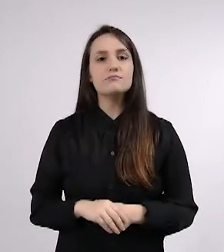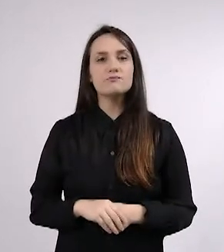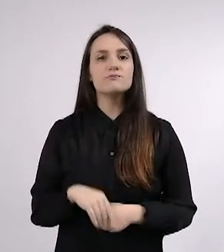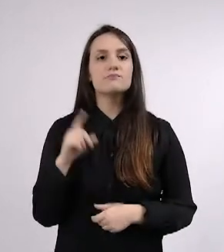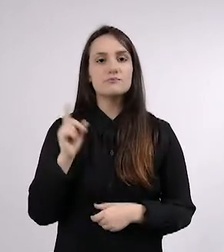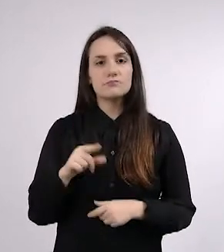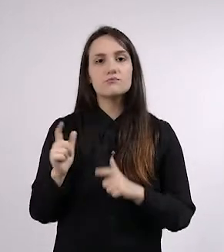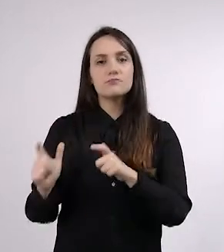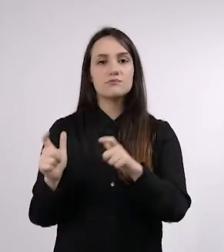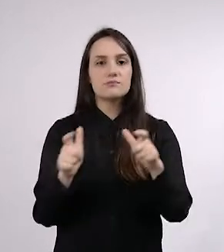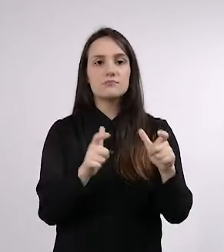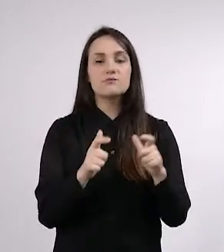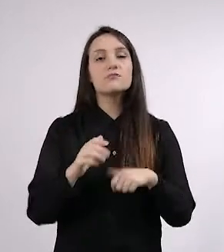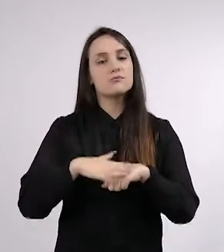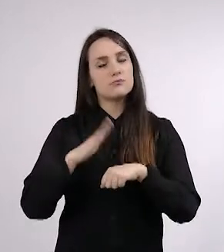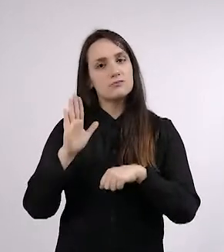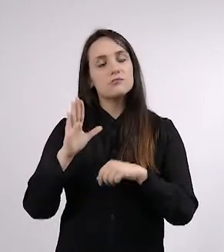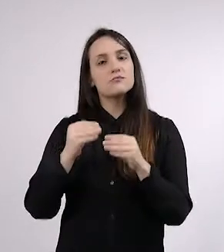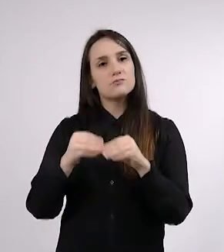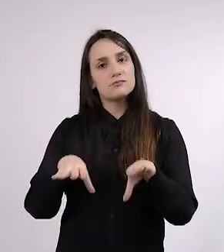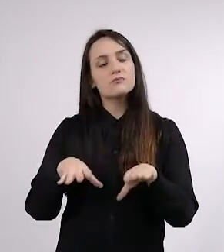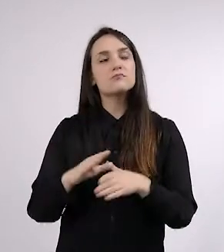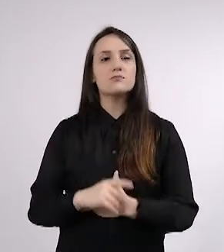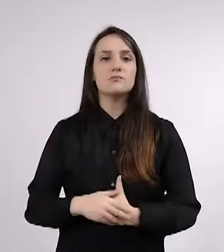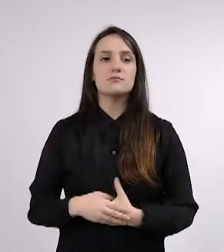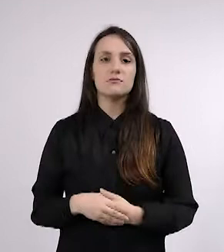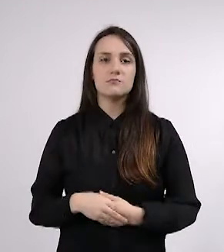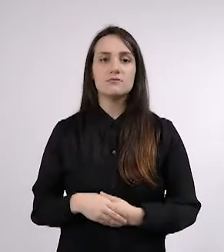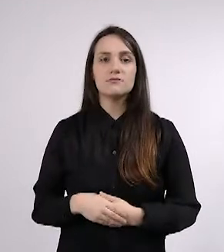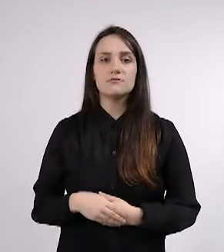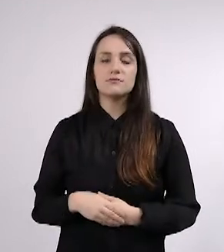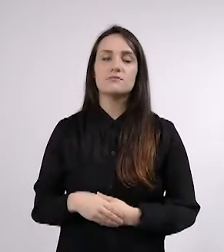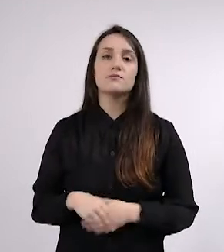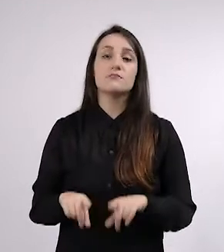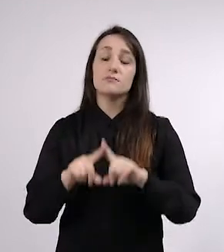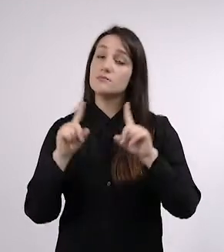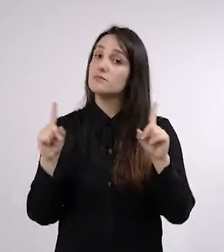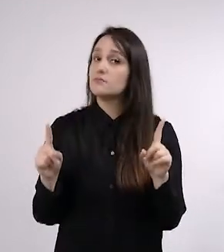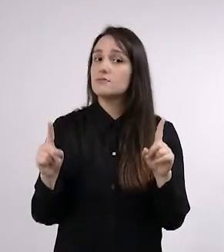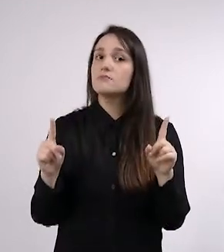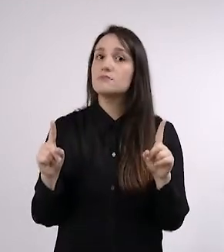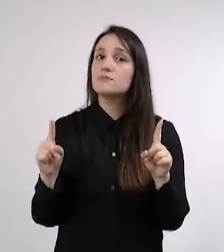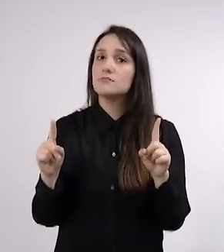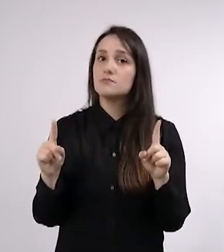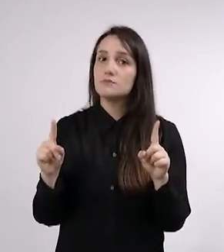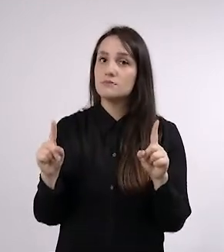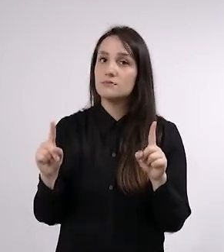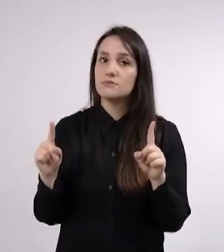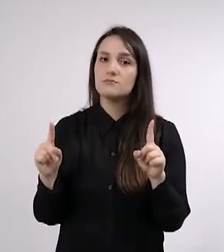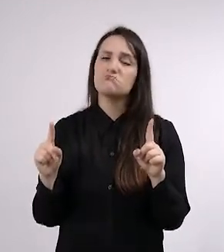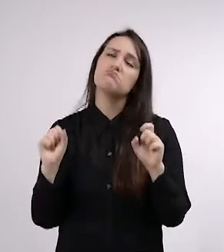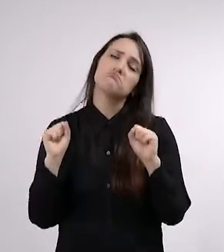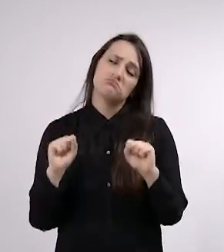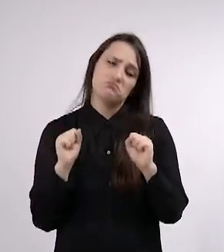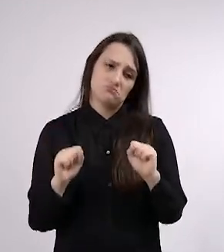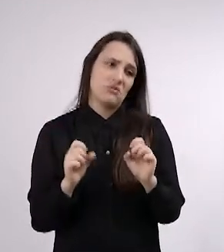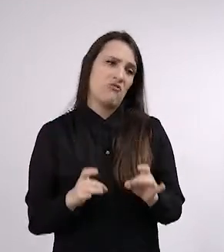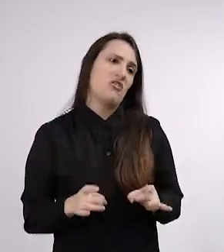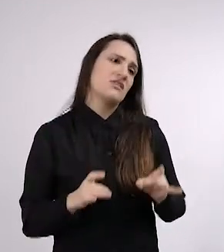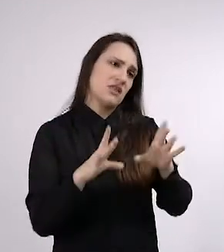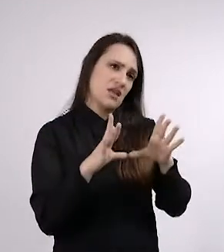setores são os setores mais prejudicados. É claro que na cadeia produtiva você tem